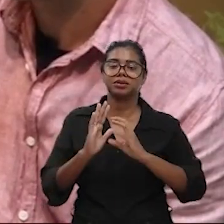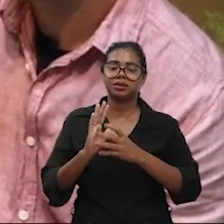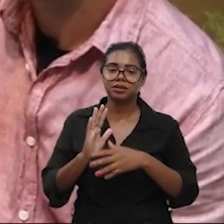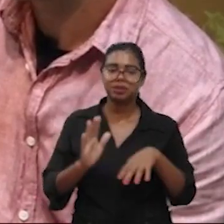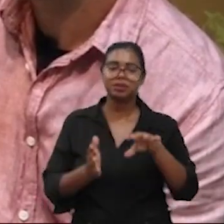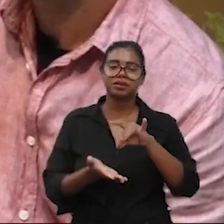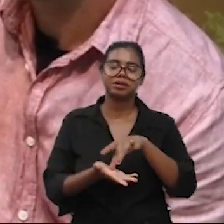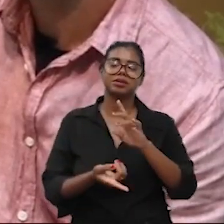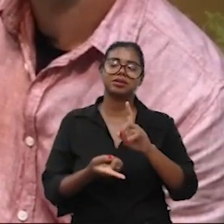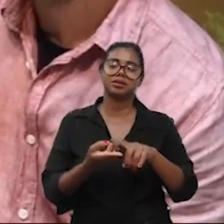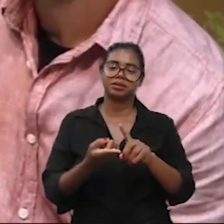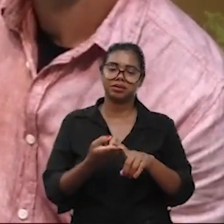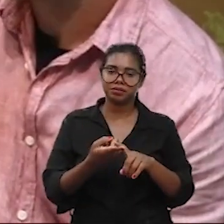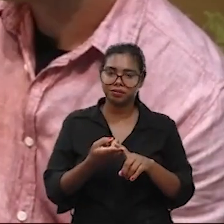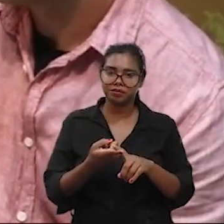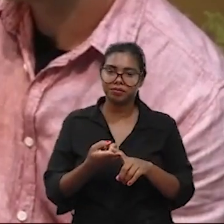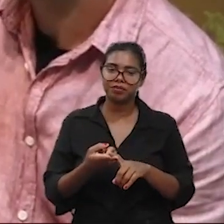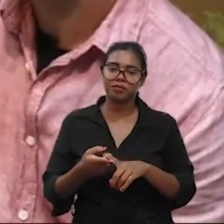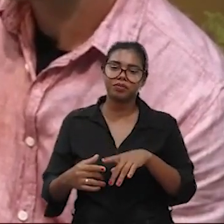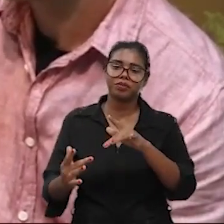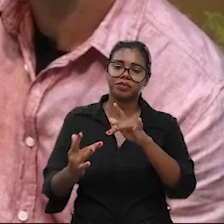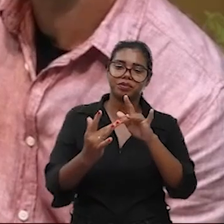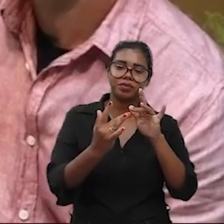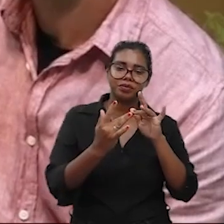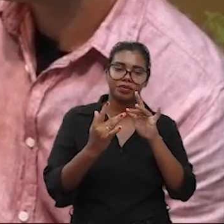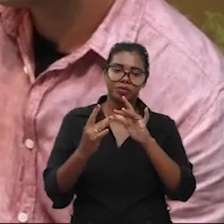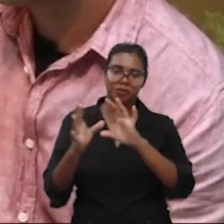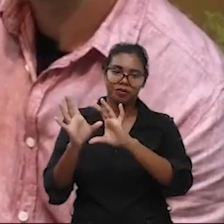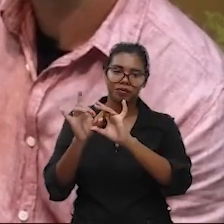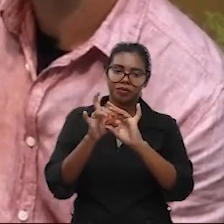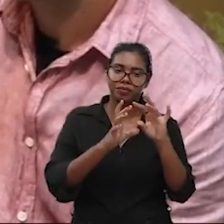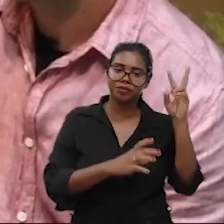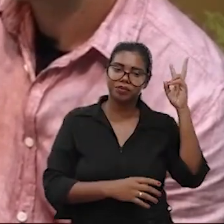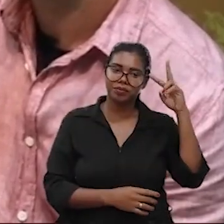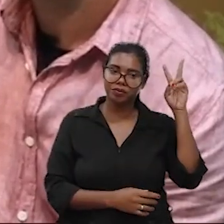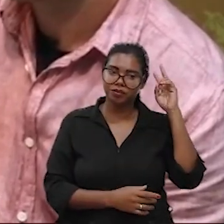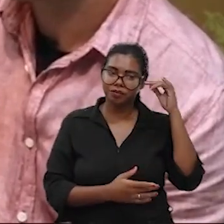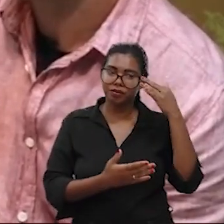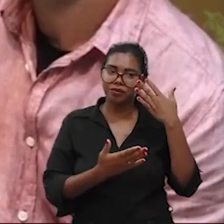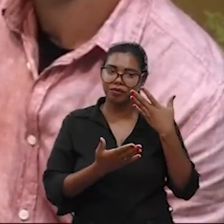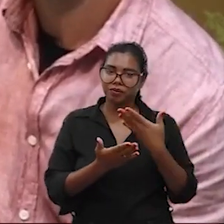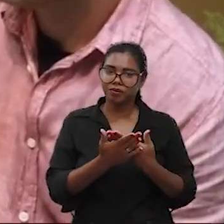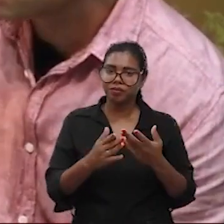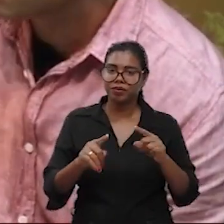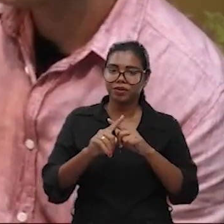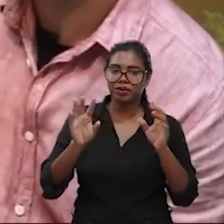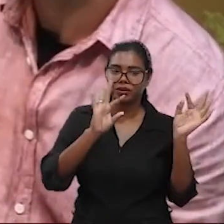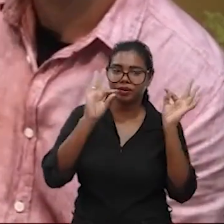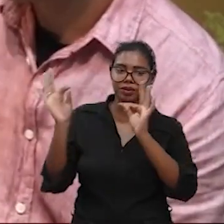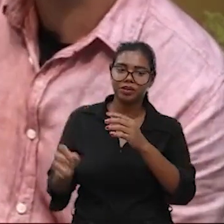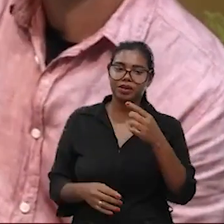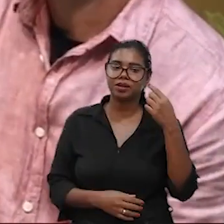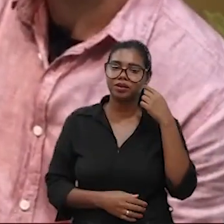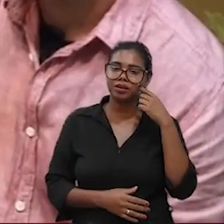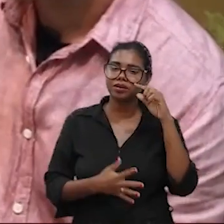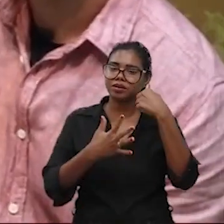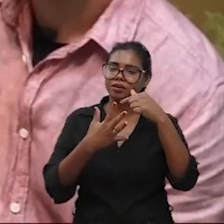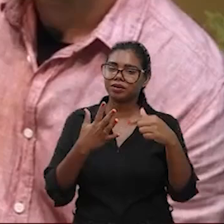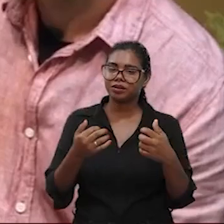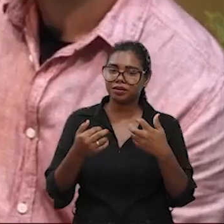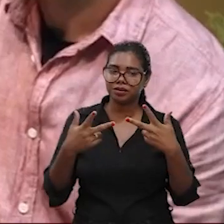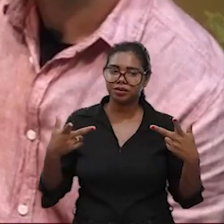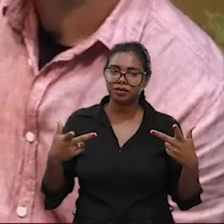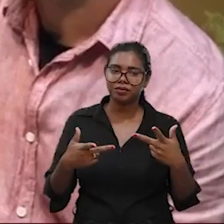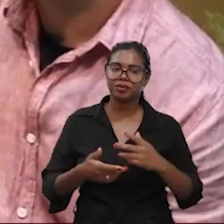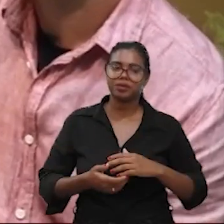música ela é toda conectada nesse contexto histórico, mas que aí a gente vê várias versões. Inclusive, já fiz versão